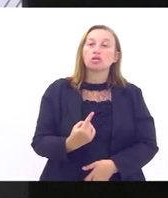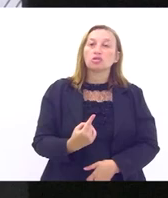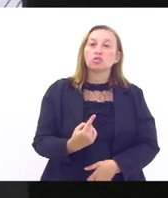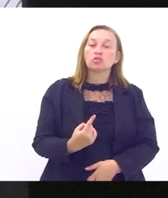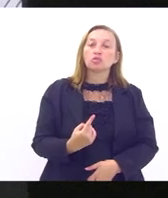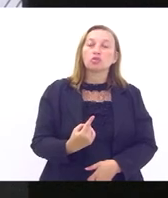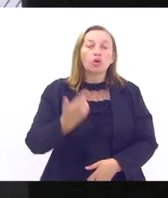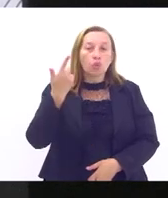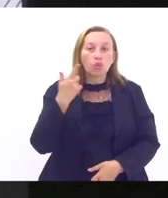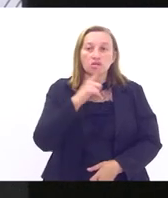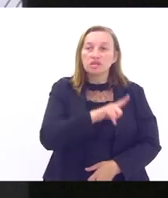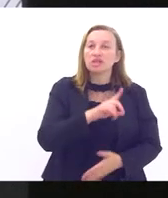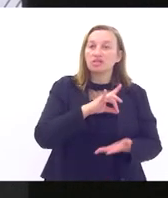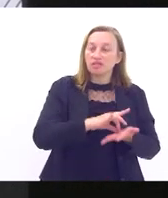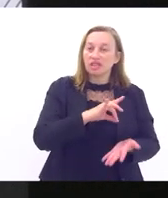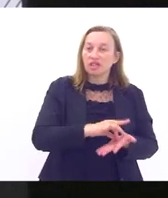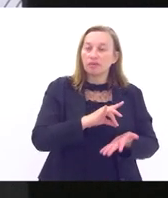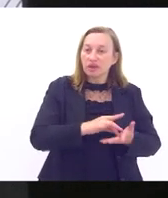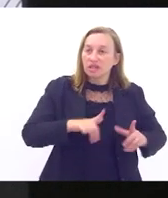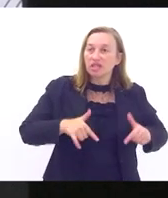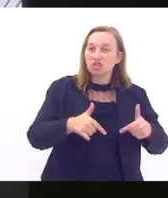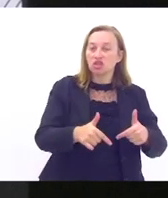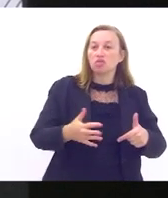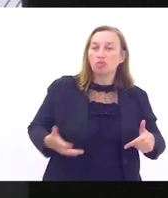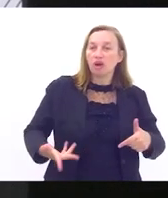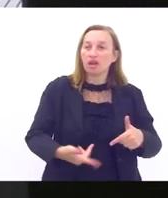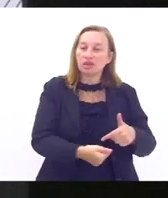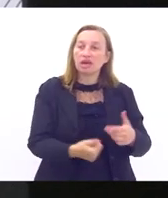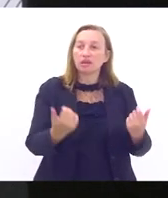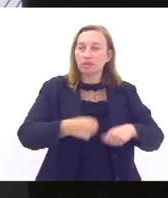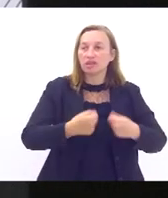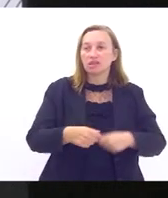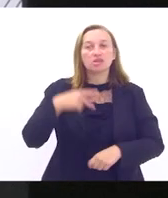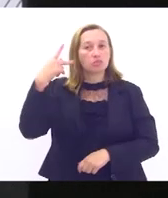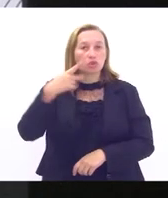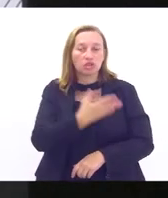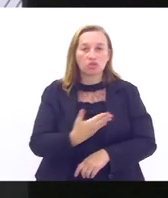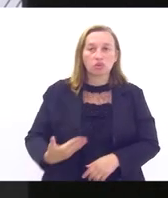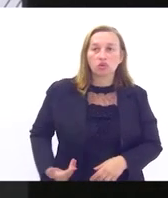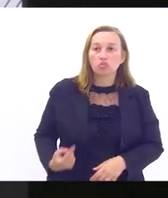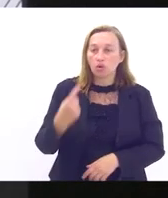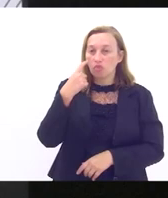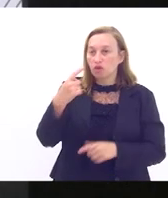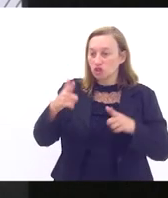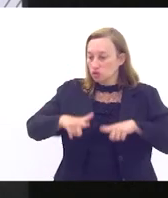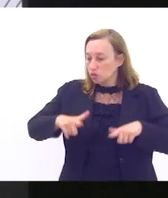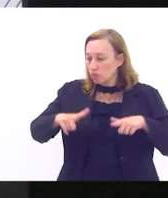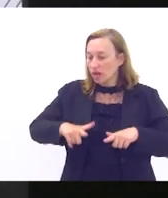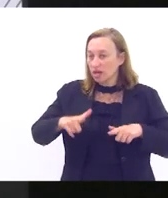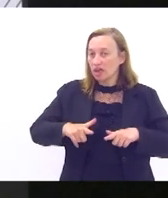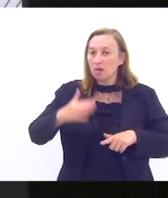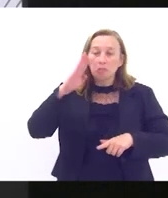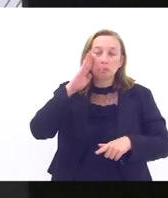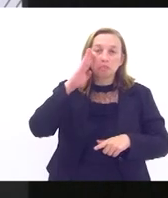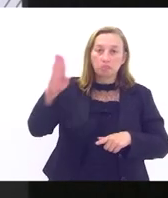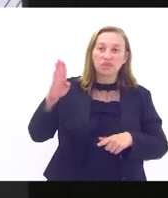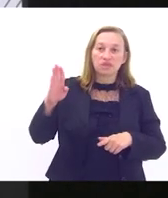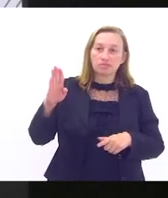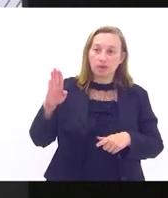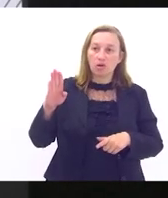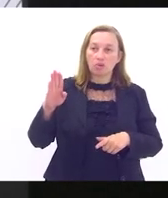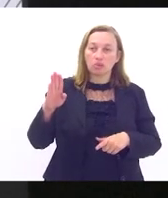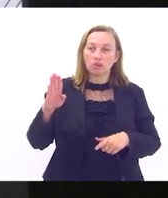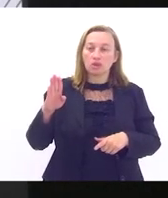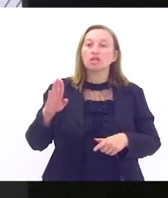governabilidade consiga realmente se concretizar, a gente precisa das políticas públicas, e eu vejo esse espaço aqui como fundamental para